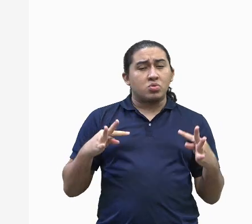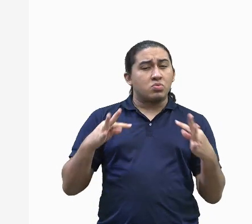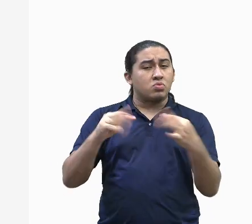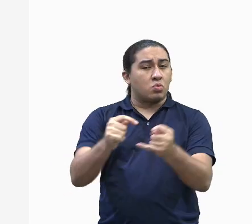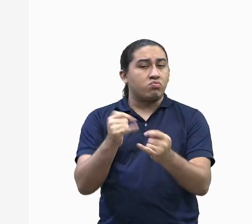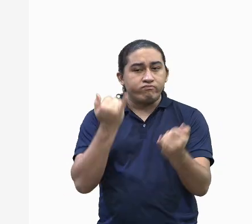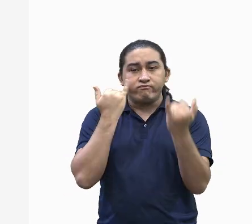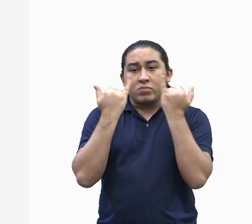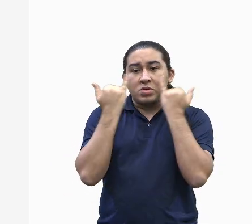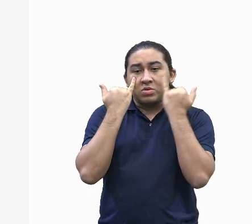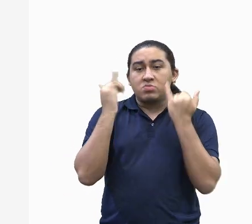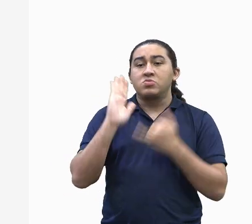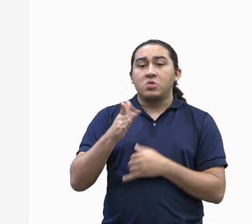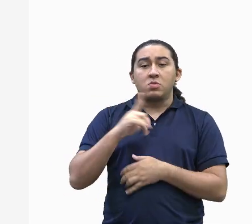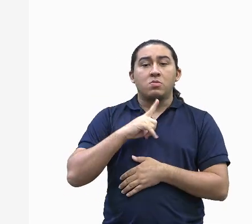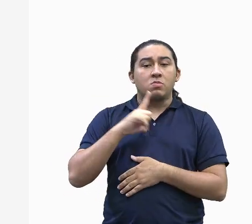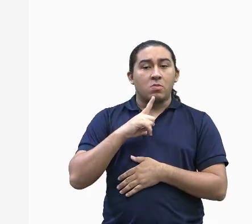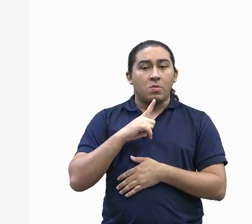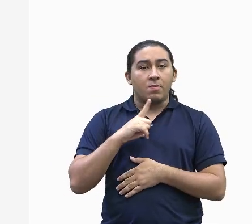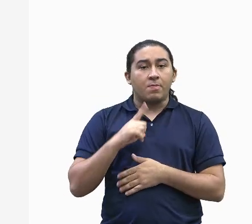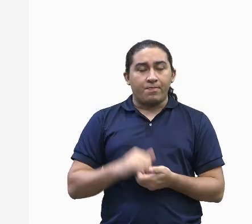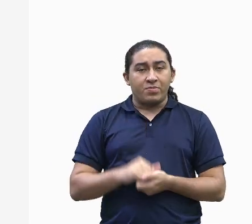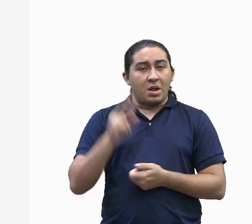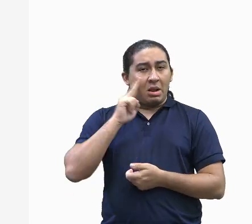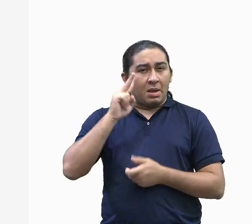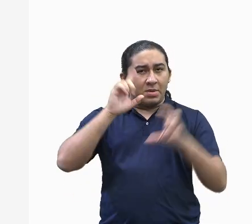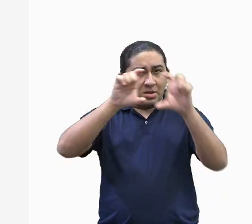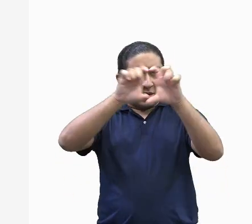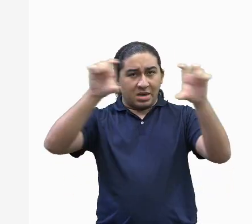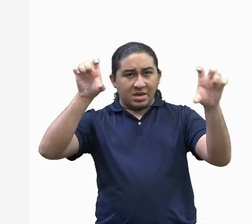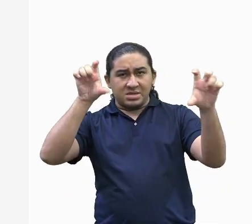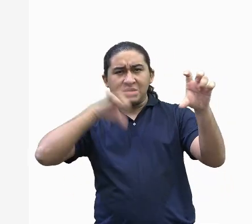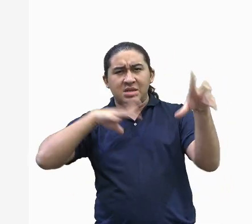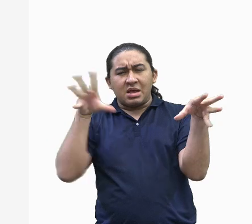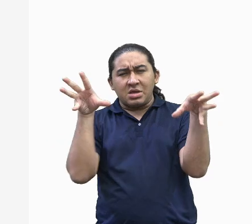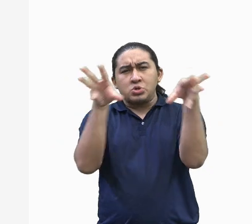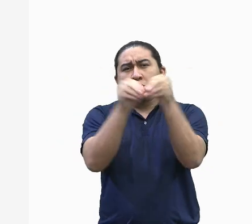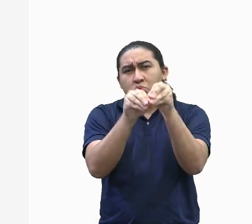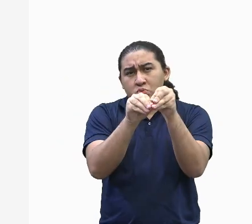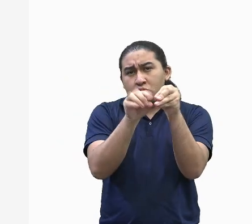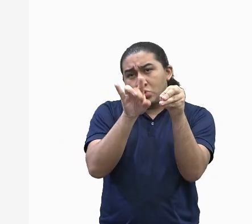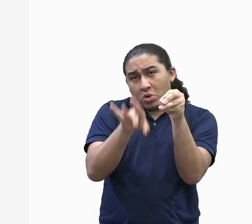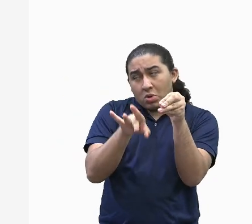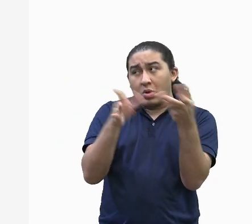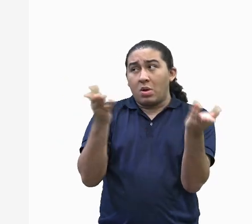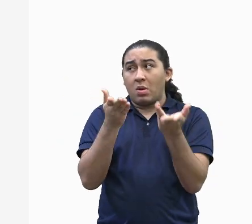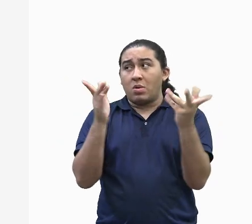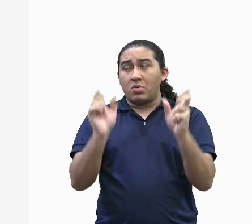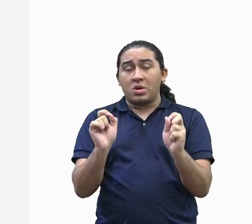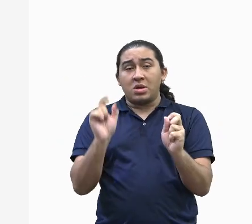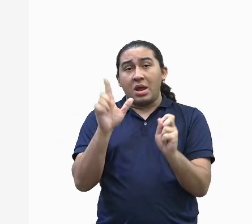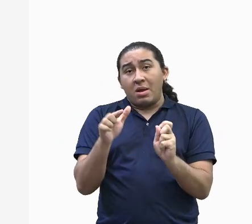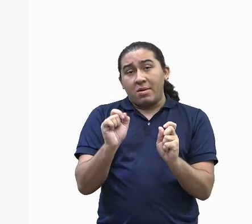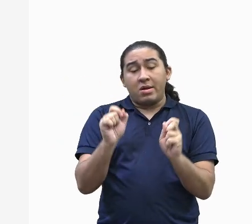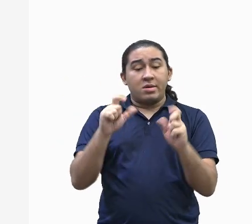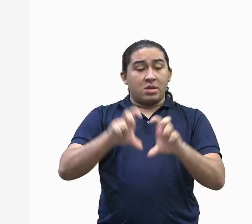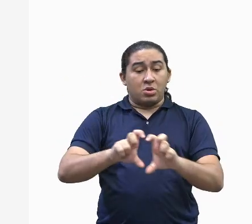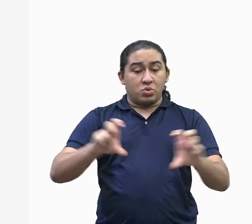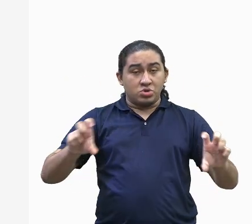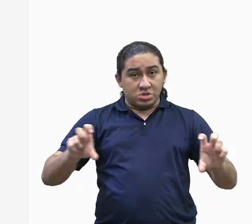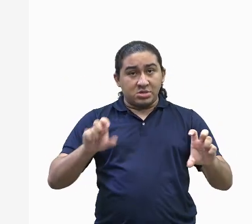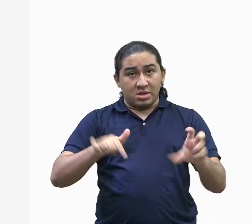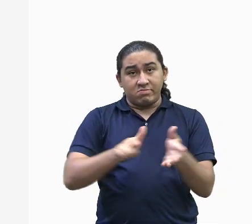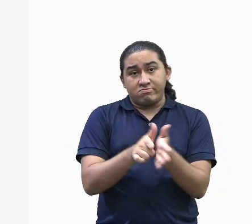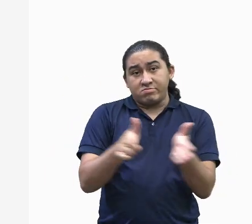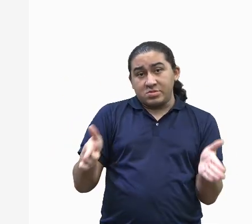foram dadas lá no lead, bem condensadas, bem resumidas, nós vamos vê-las no corpo da notícia.